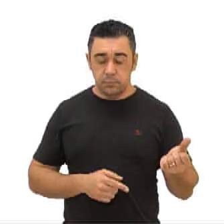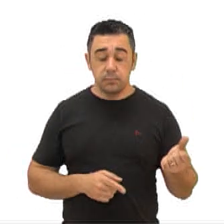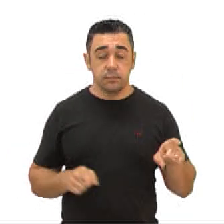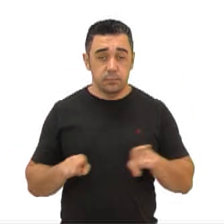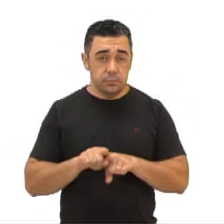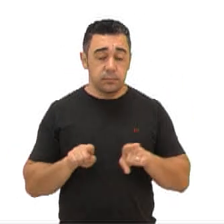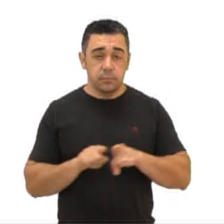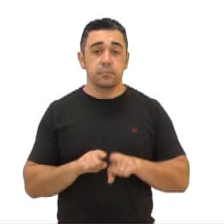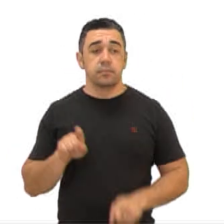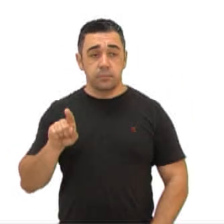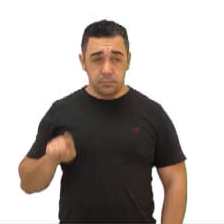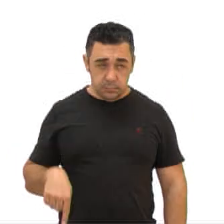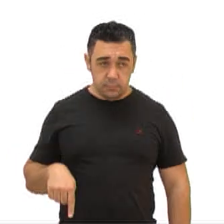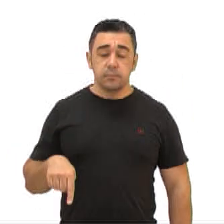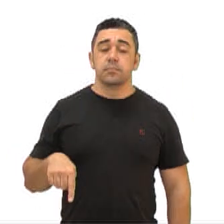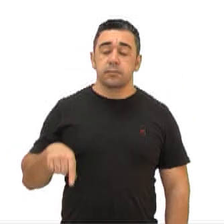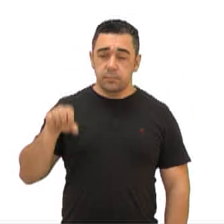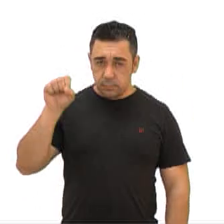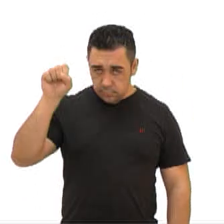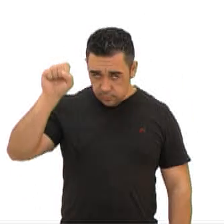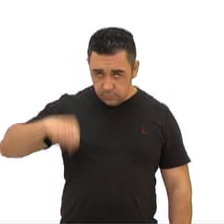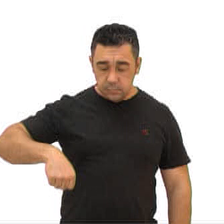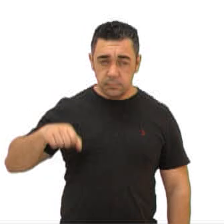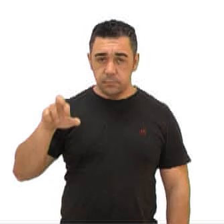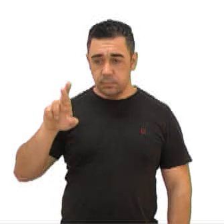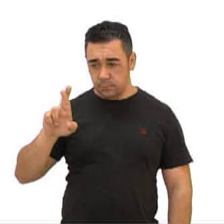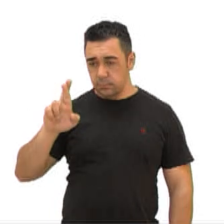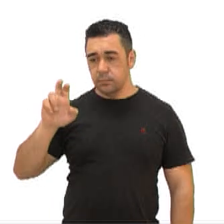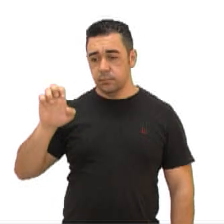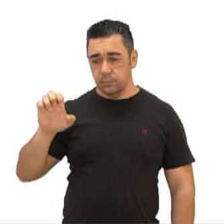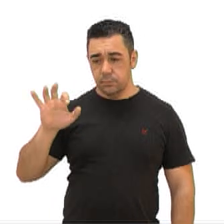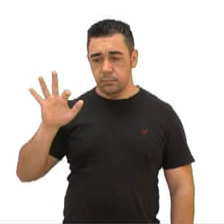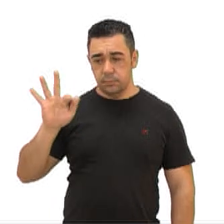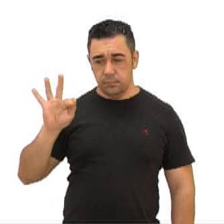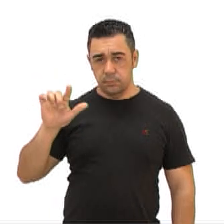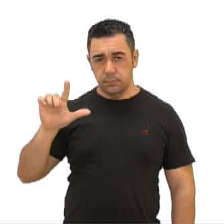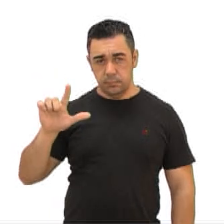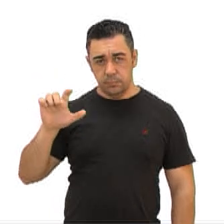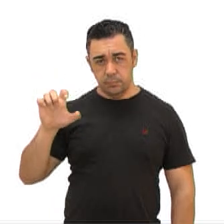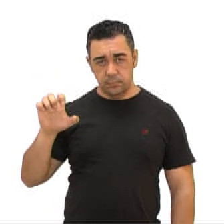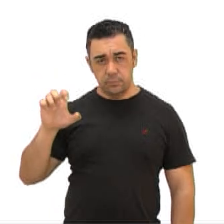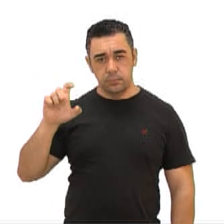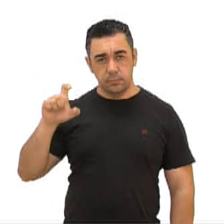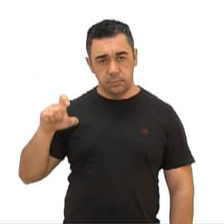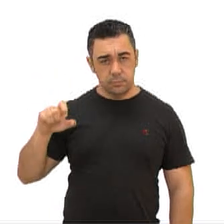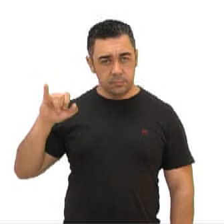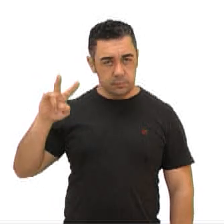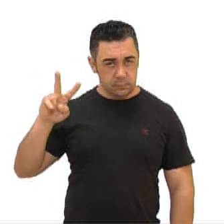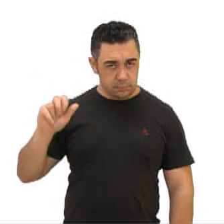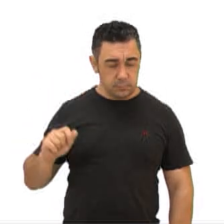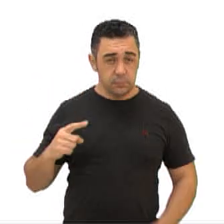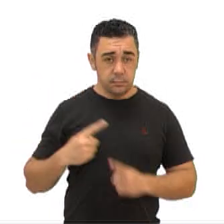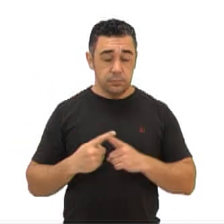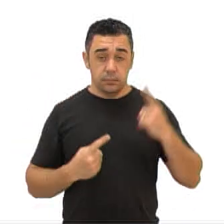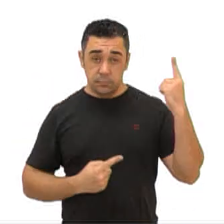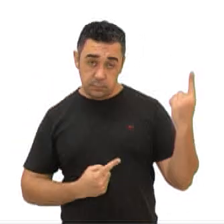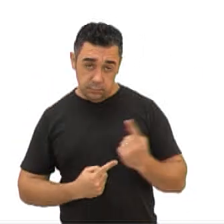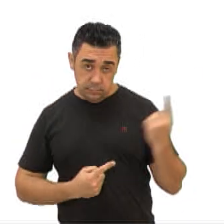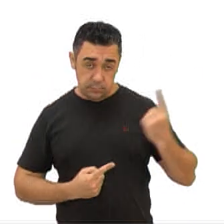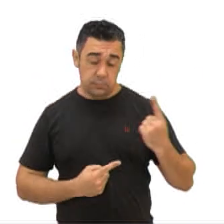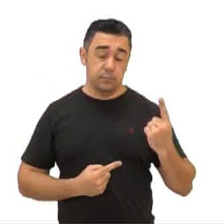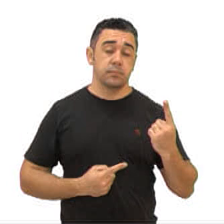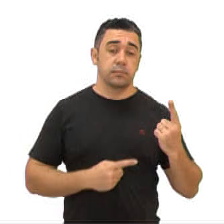caixa tem 16 quilos. Então, é uma propriedade reflexiva, pois o primeiro membro, em relação ao